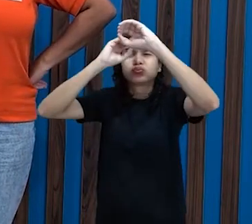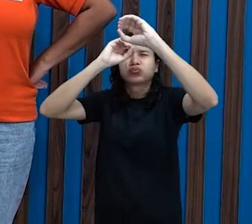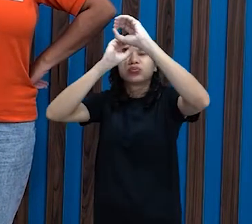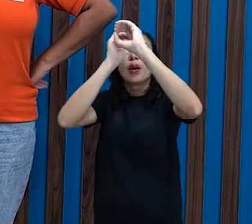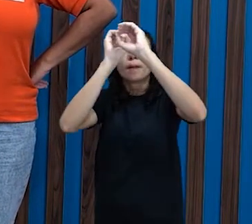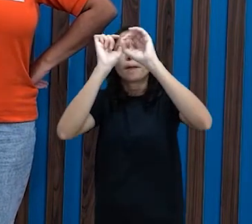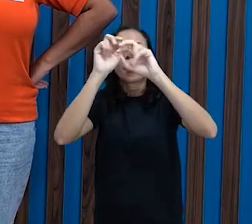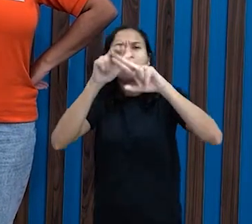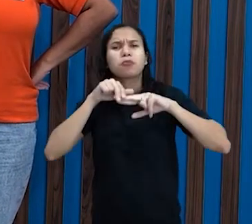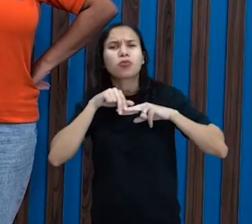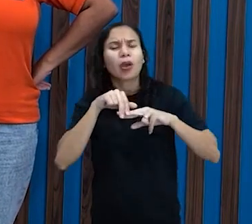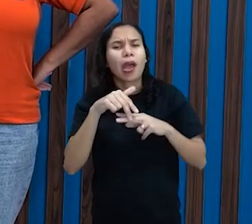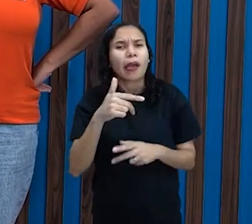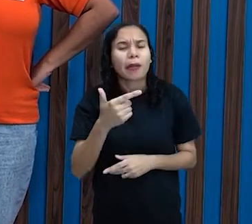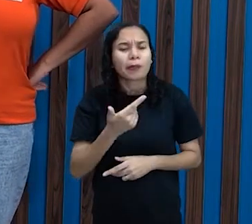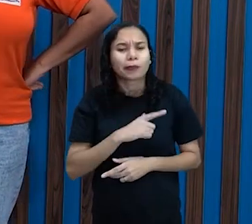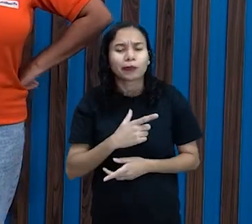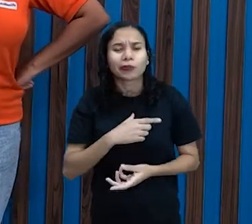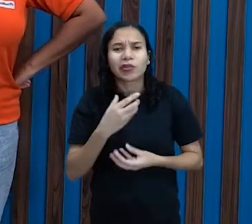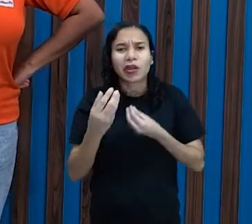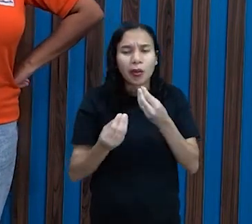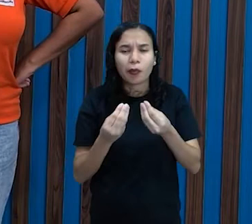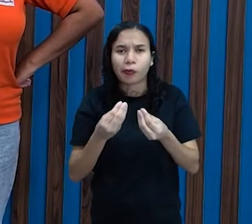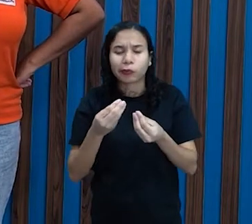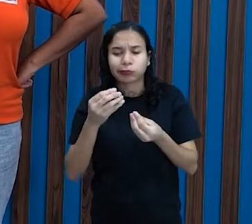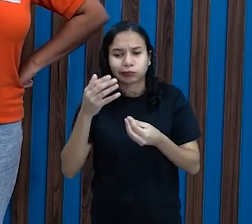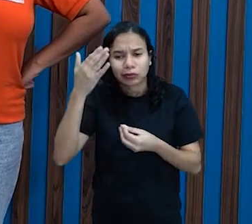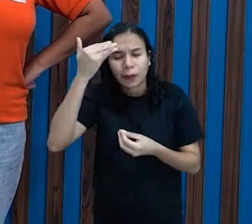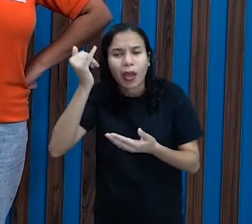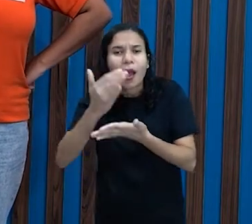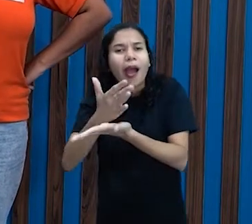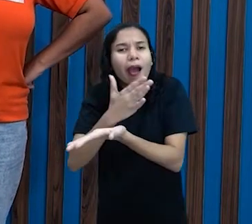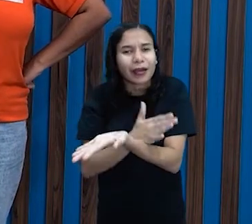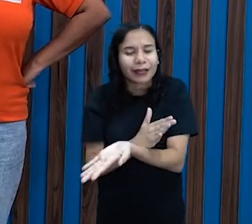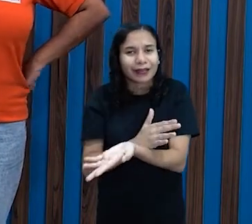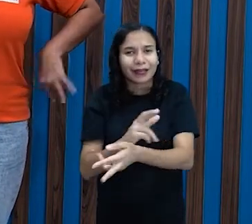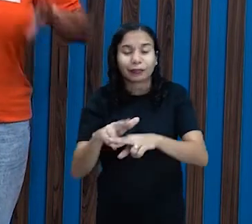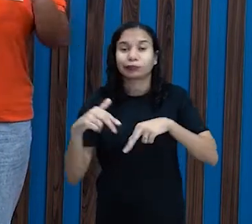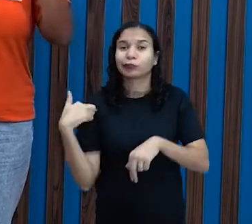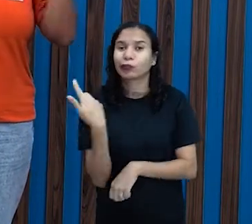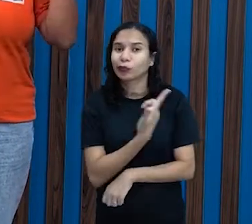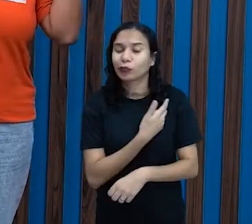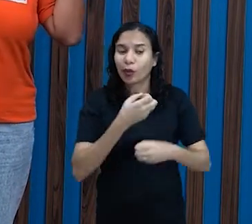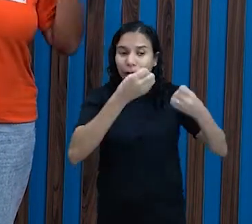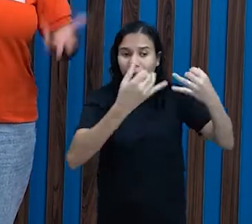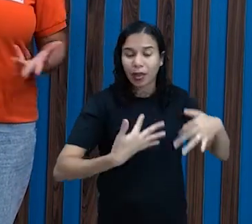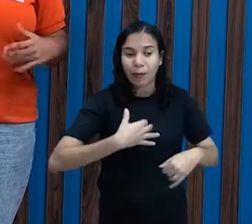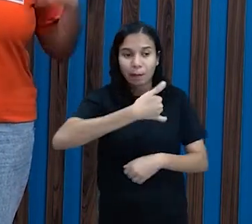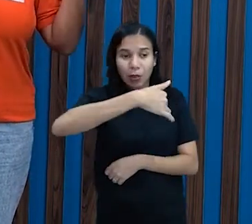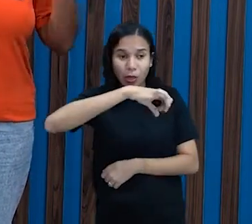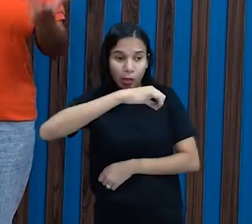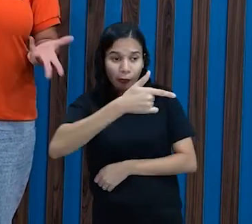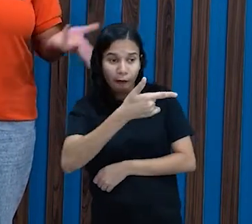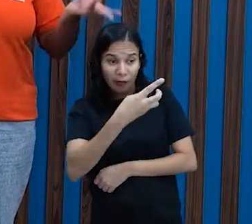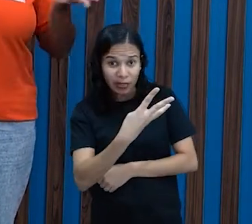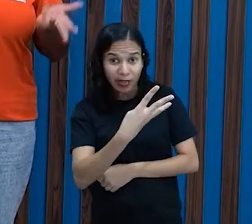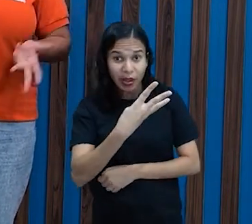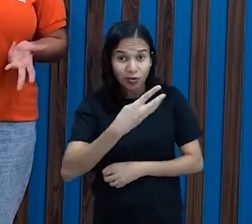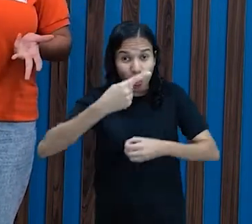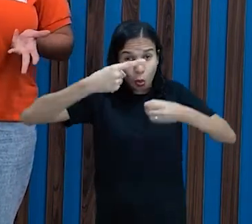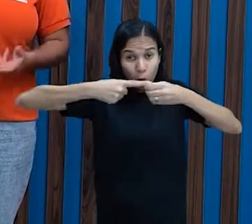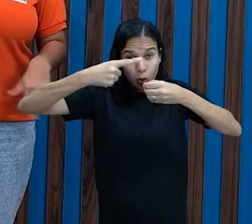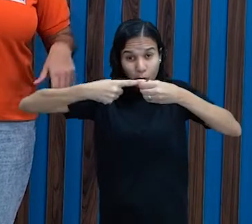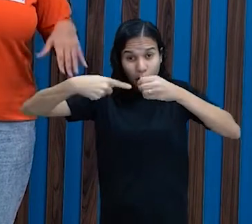que não se havia uma previsão disso? Por que a gente está falando de 1923, no interior do